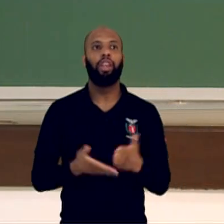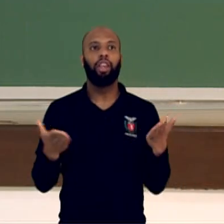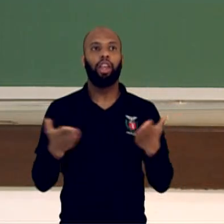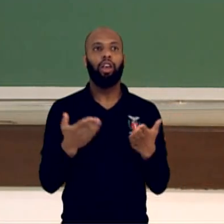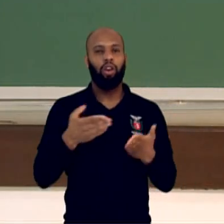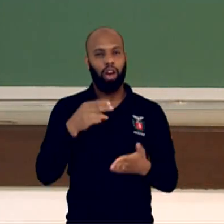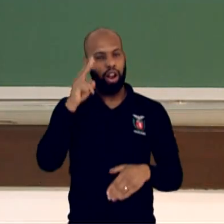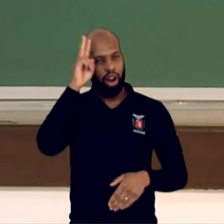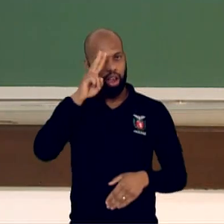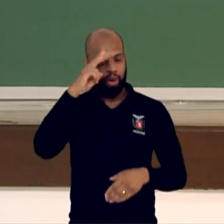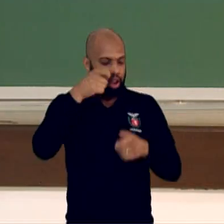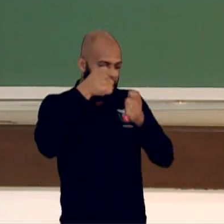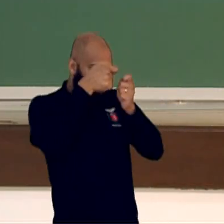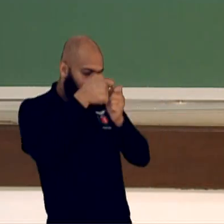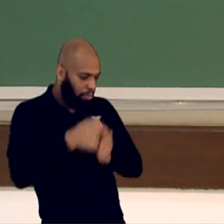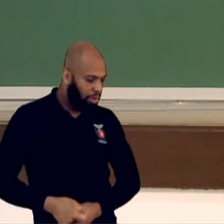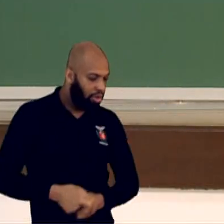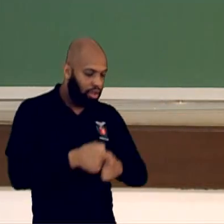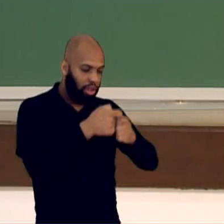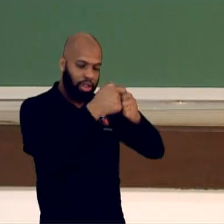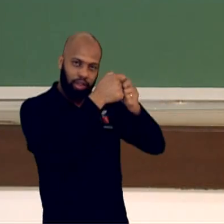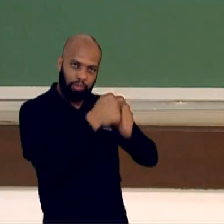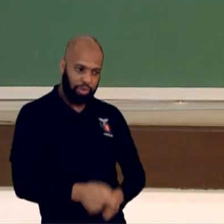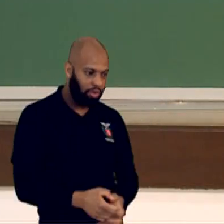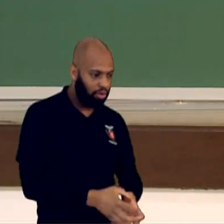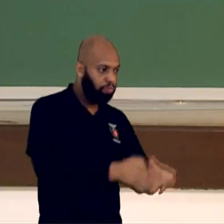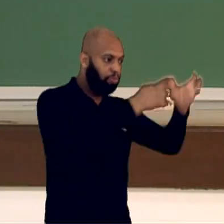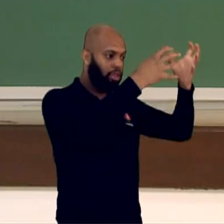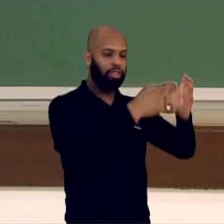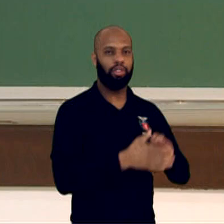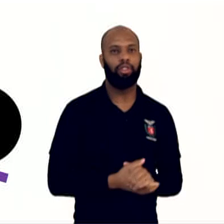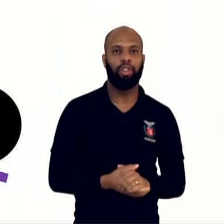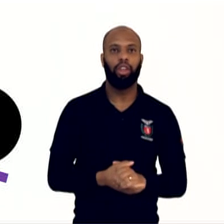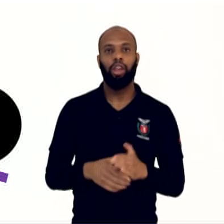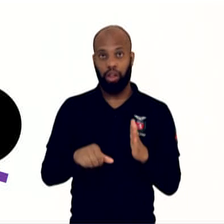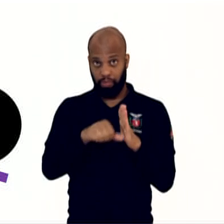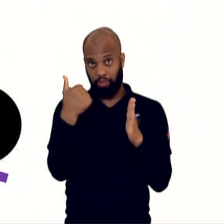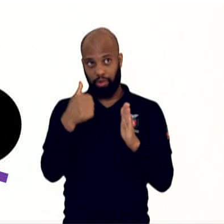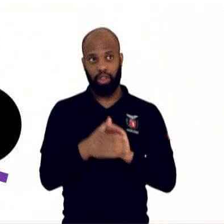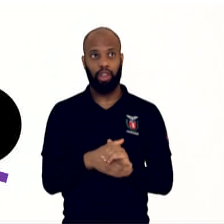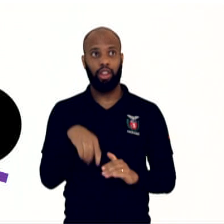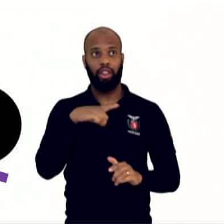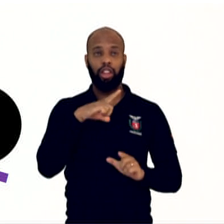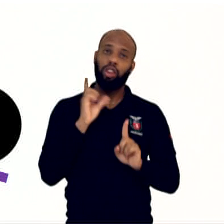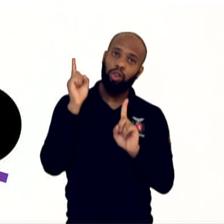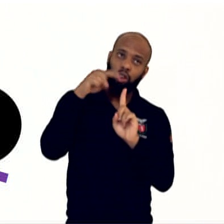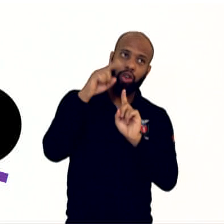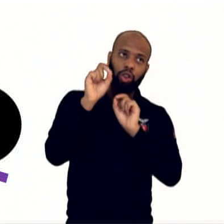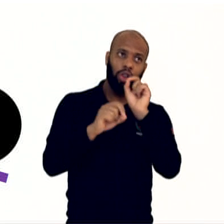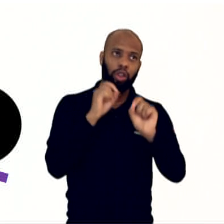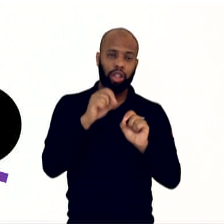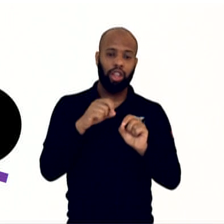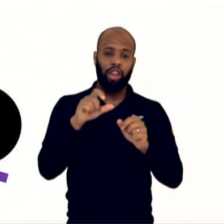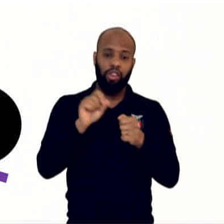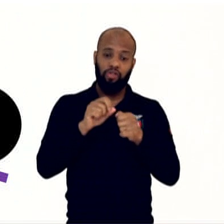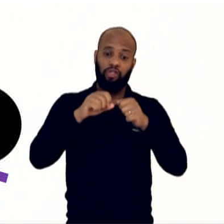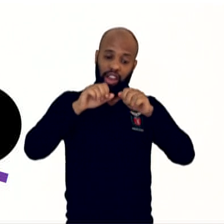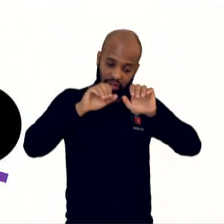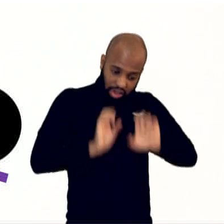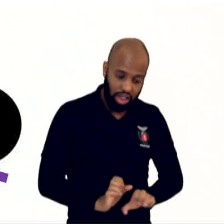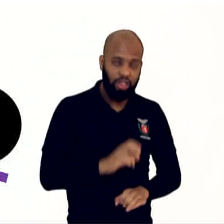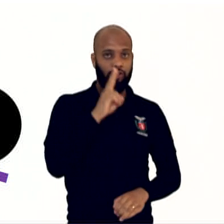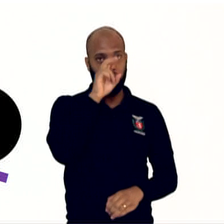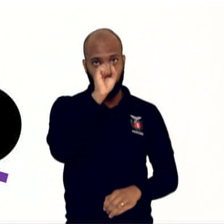das alavancas, que foi nossa primeira máquina simples, tá? A alavanca, então, ela tem o objetivo, ela aplica uma força no